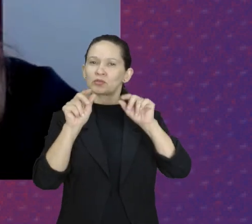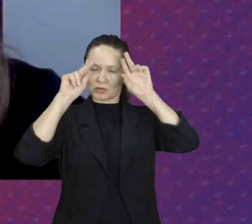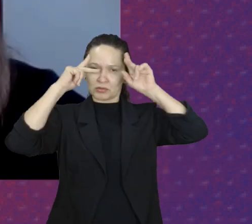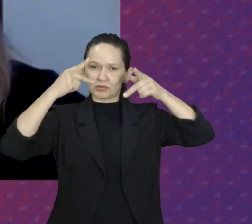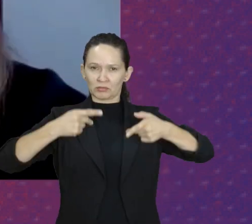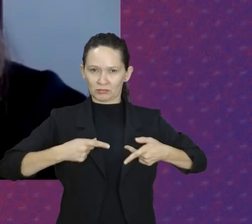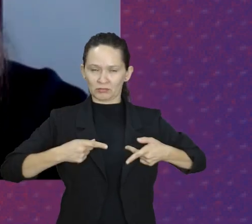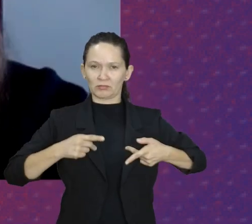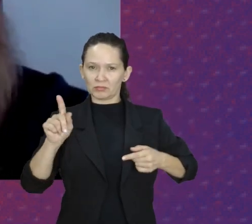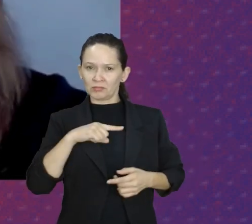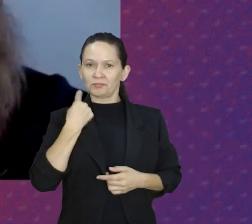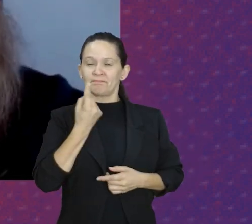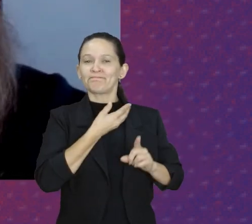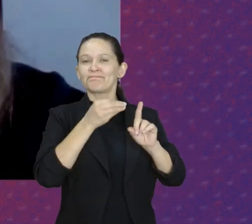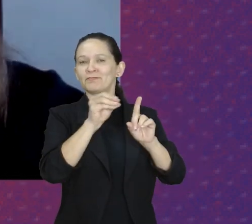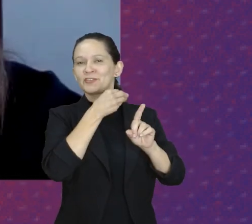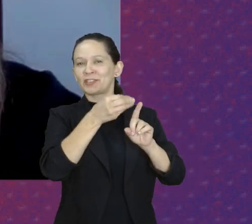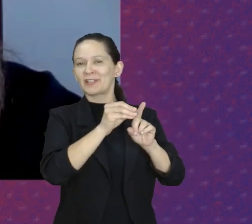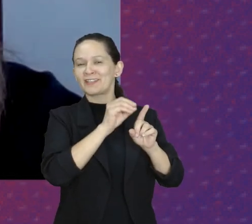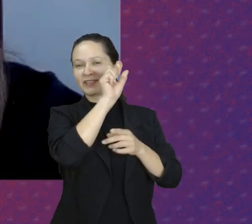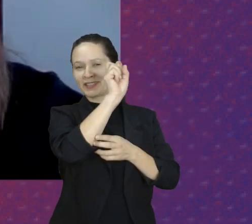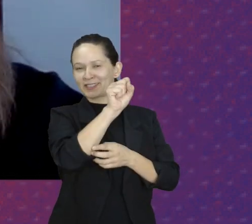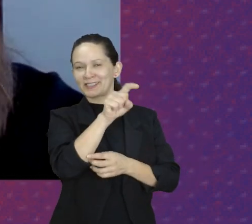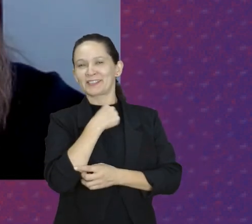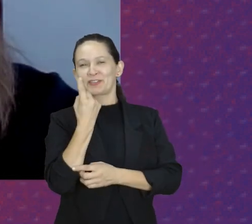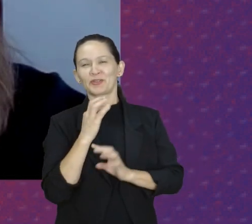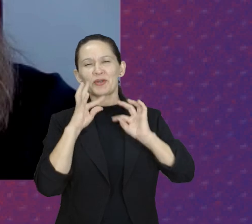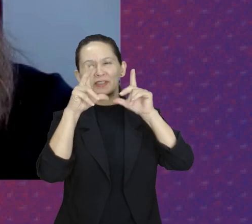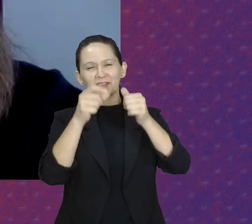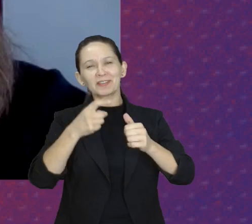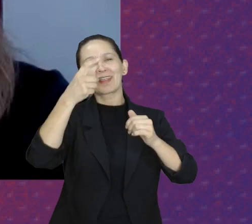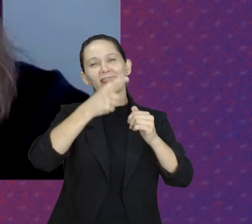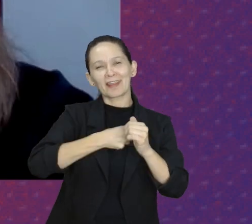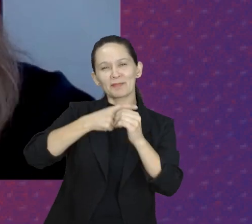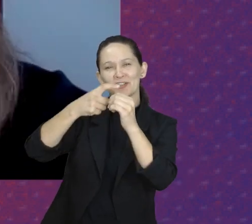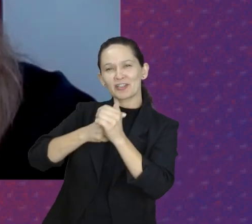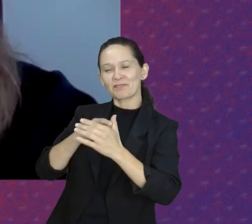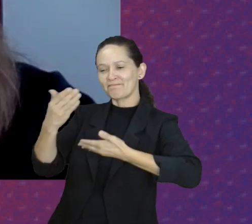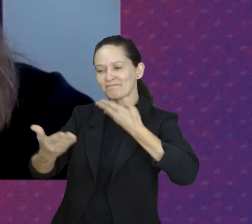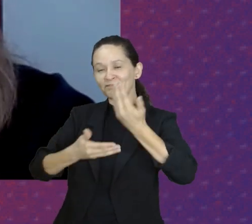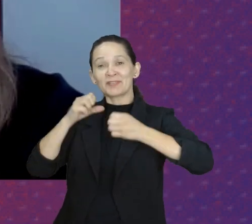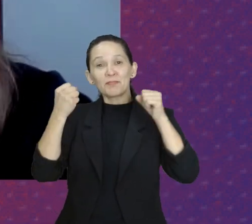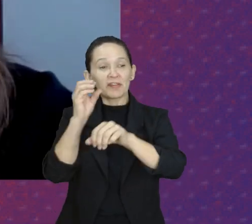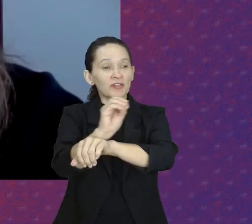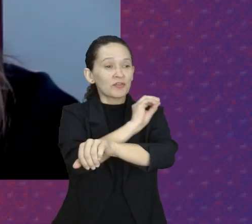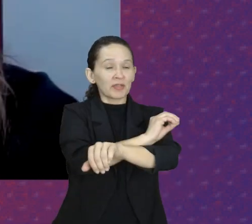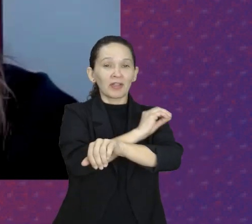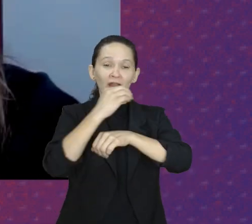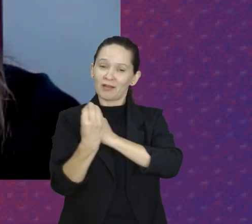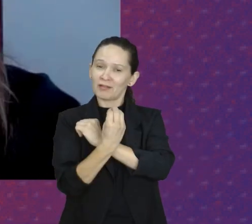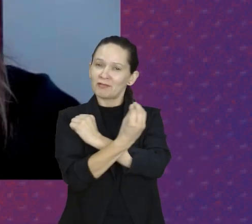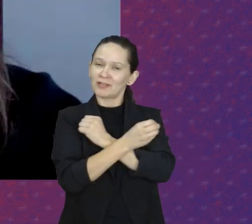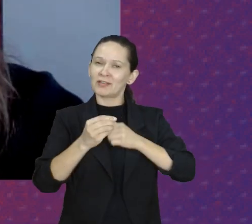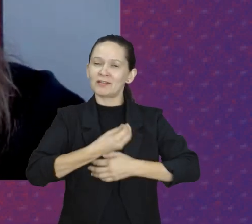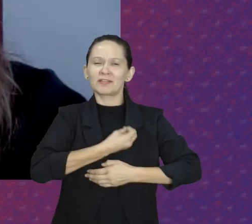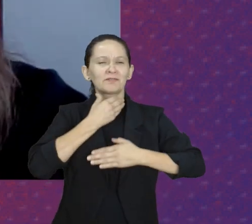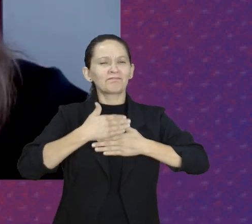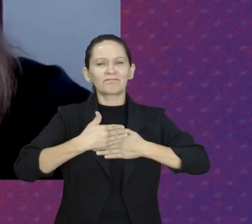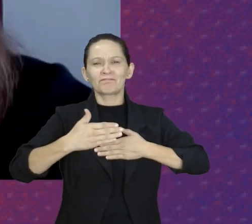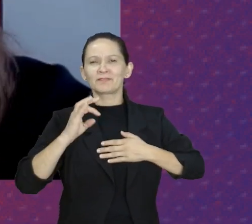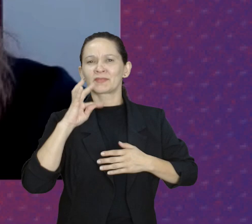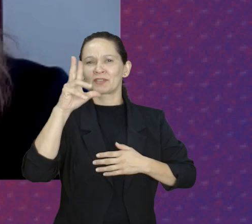humanos, somos vulneráveis. Todos nós somos interdependentes. A gente precisa de cuidado ao longo da vida.